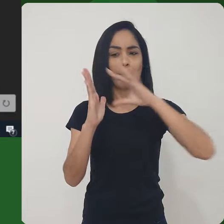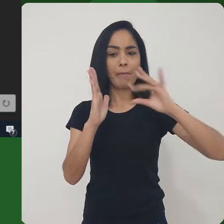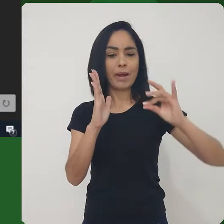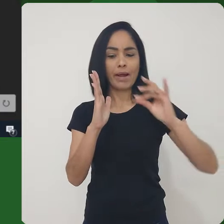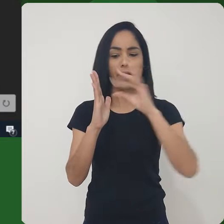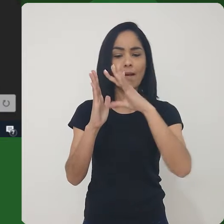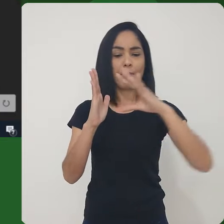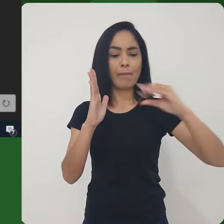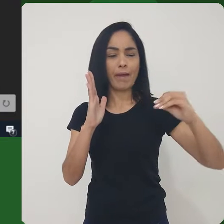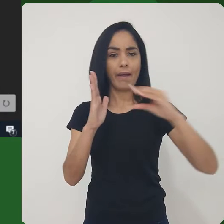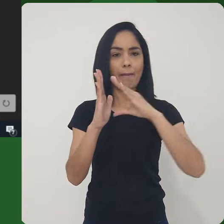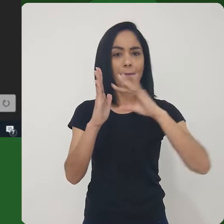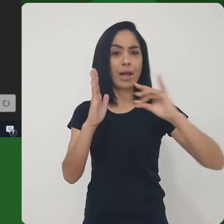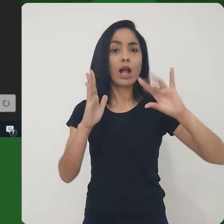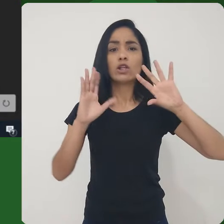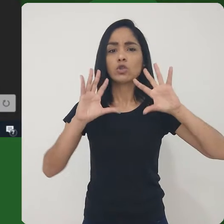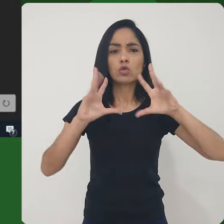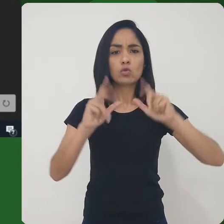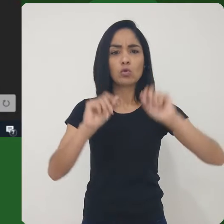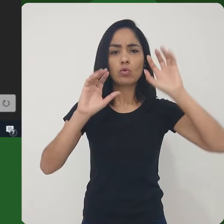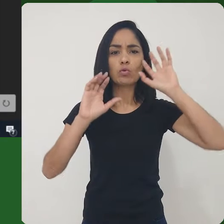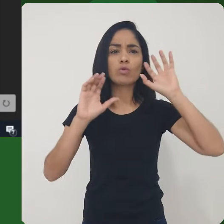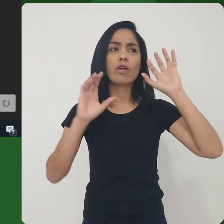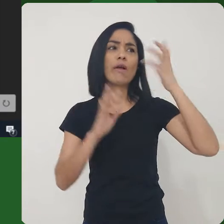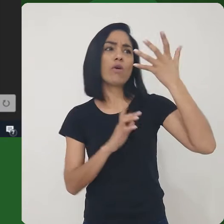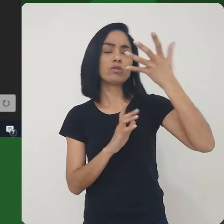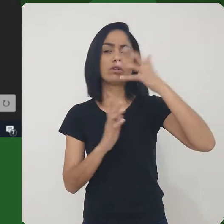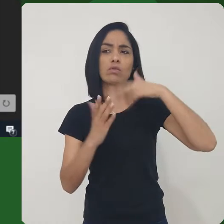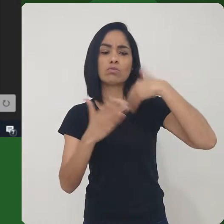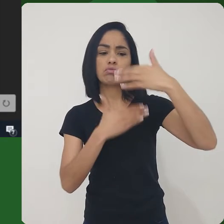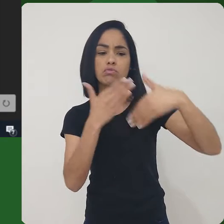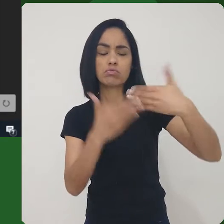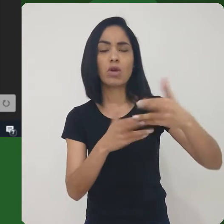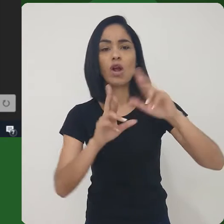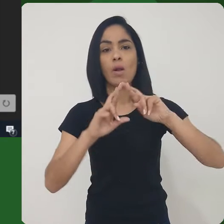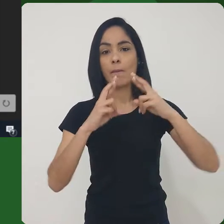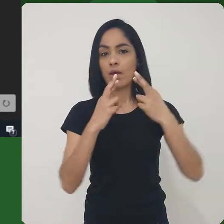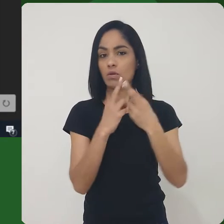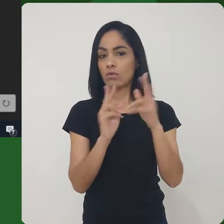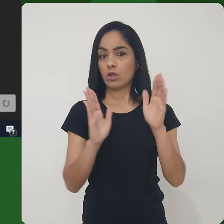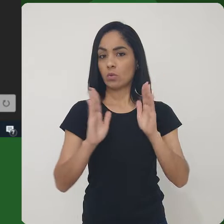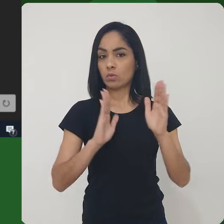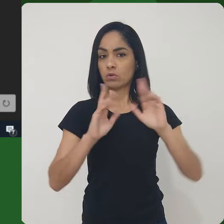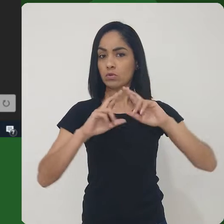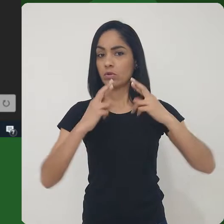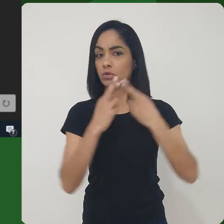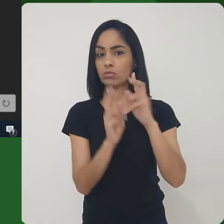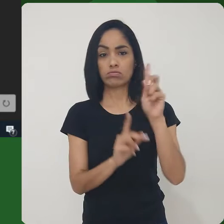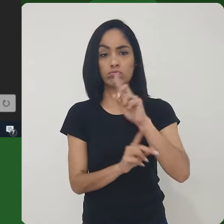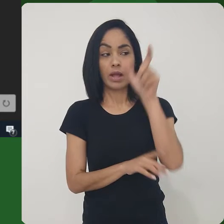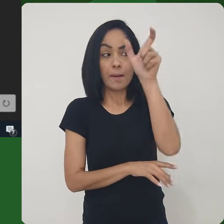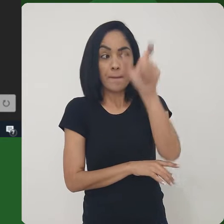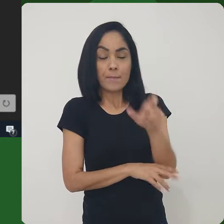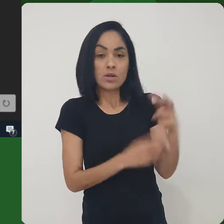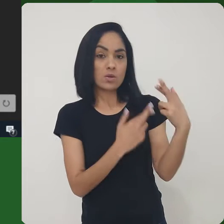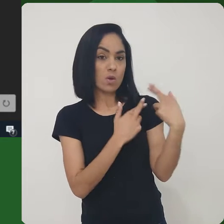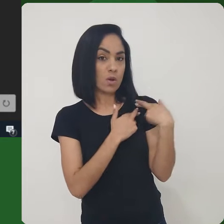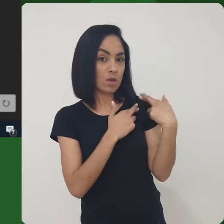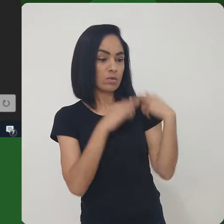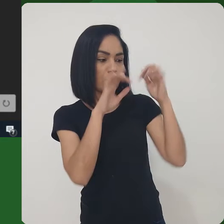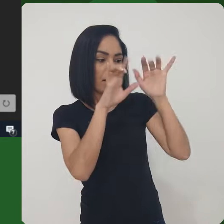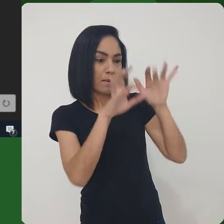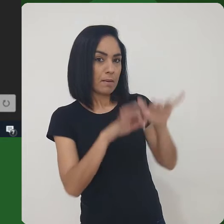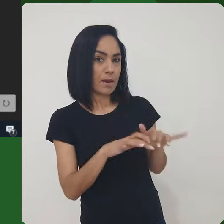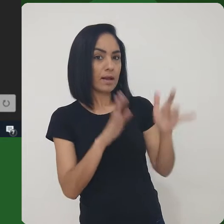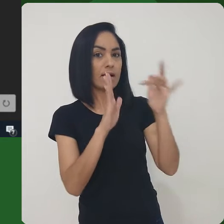que aconteceu, tudo o que foi dito durante uma reunião. A pessoa responsável pela